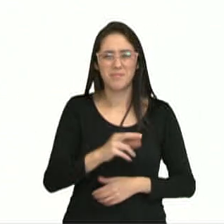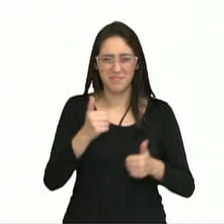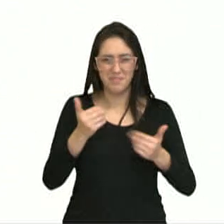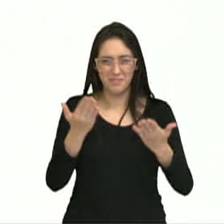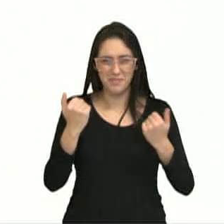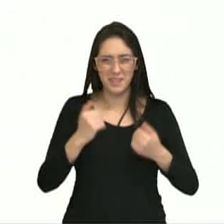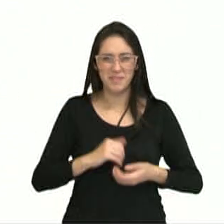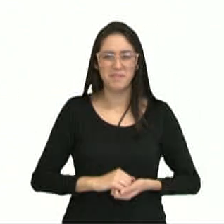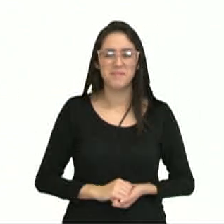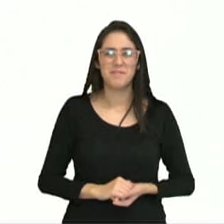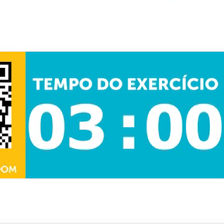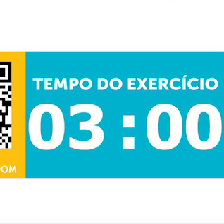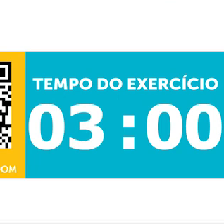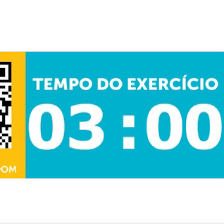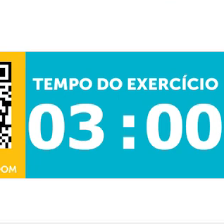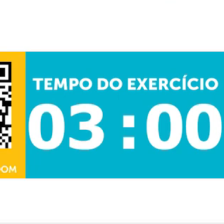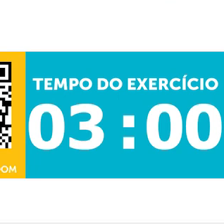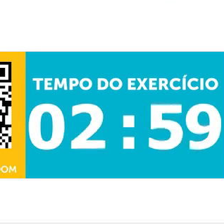lá?